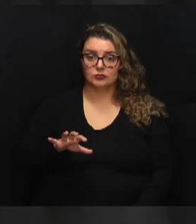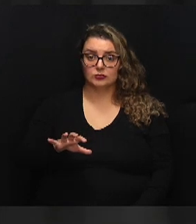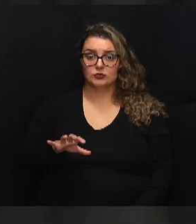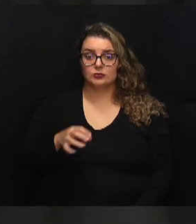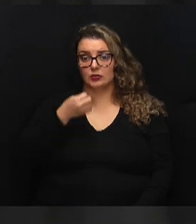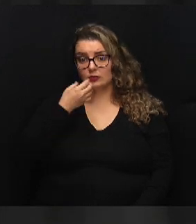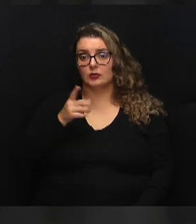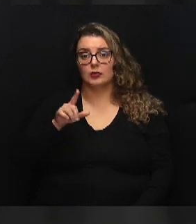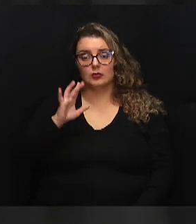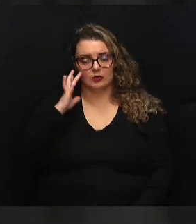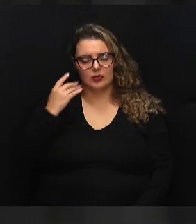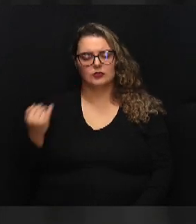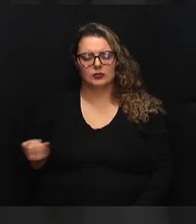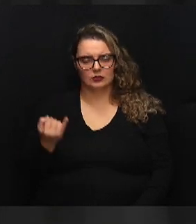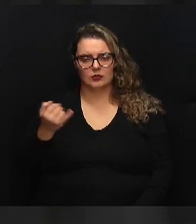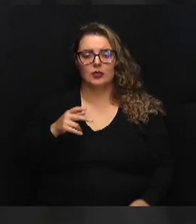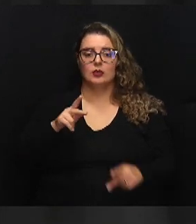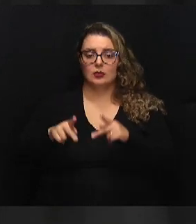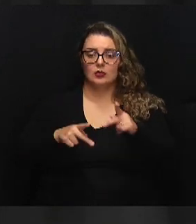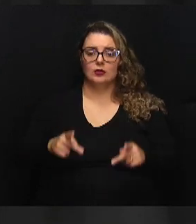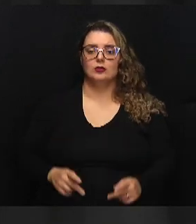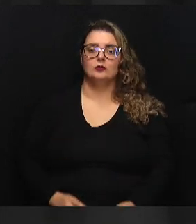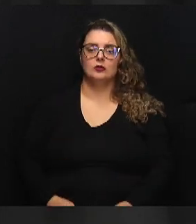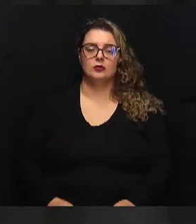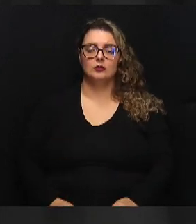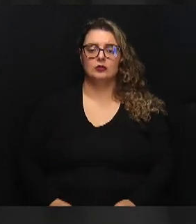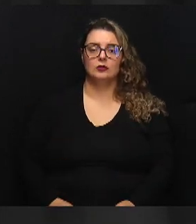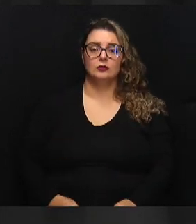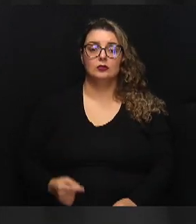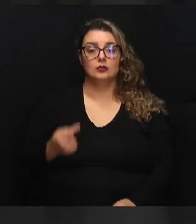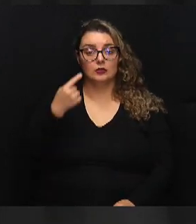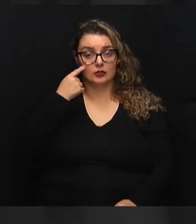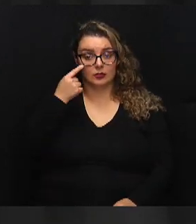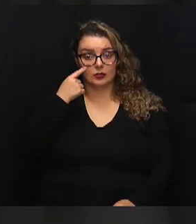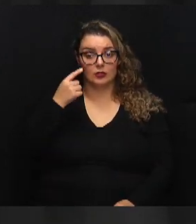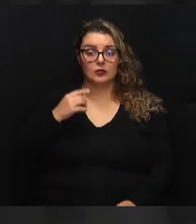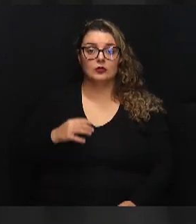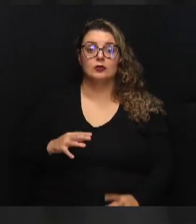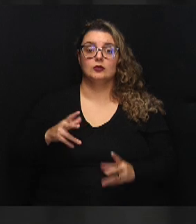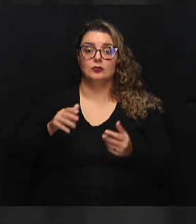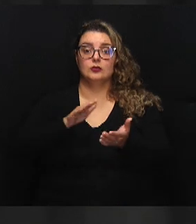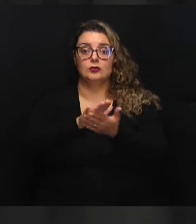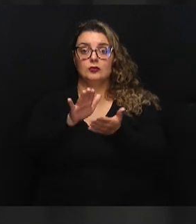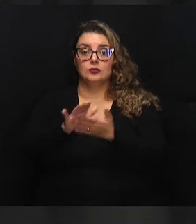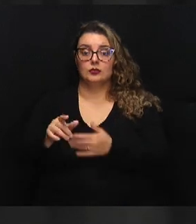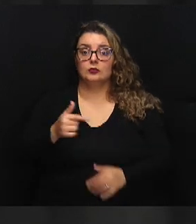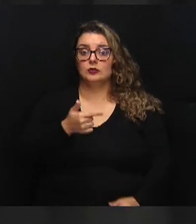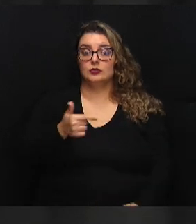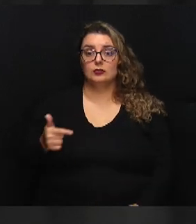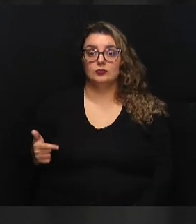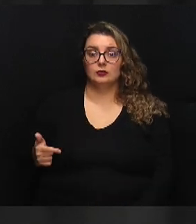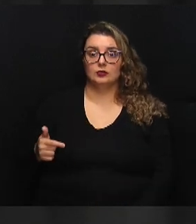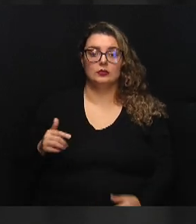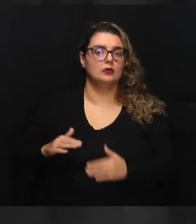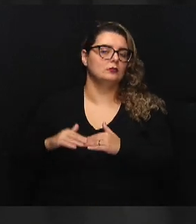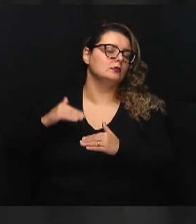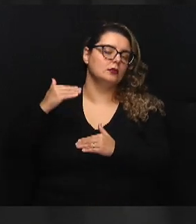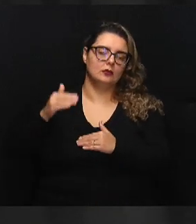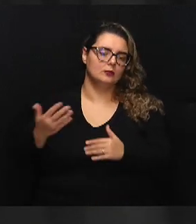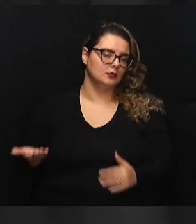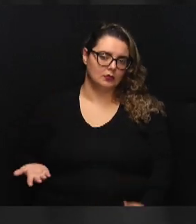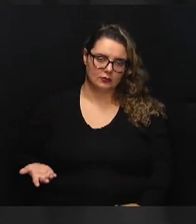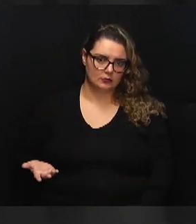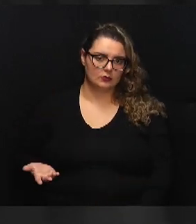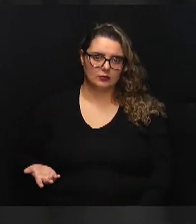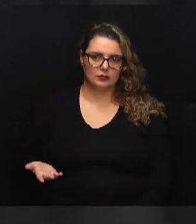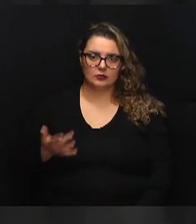acho que é importante, a população tem que ficar de olho naquilo que é gasto, para não haver excesso, isso é